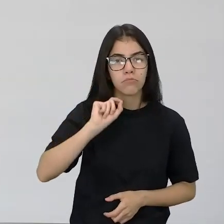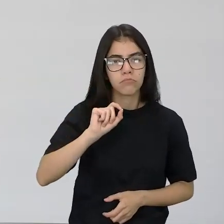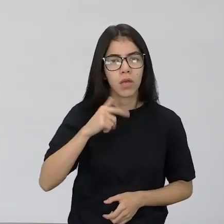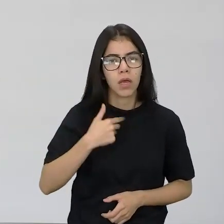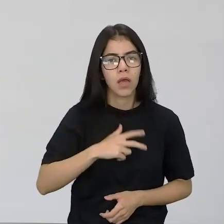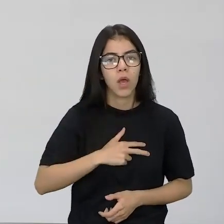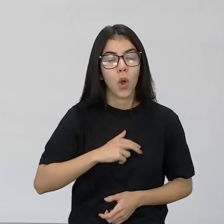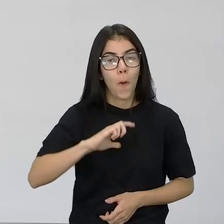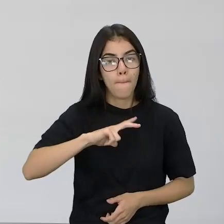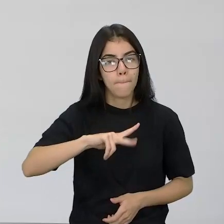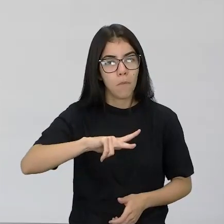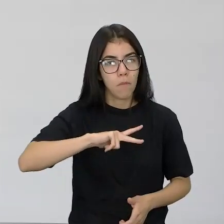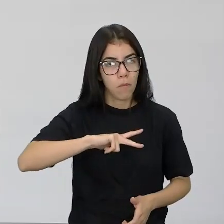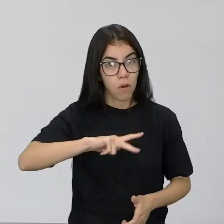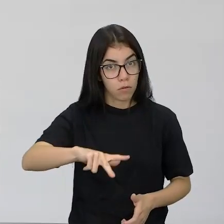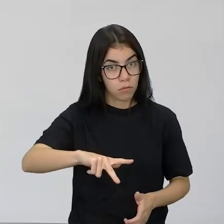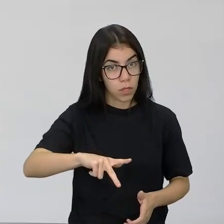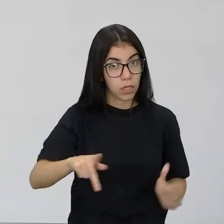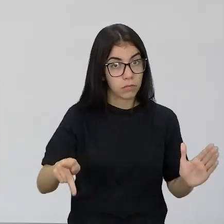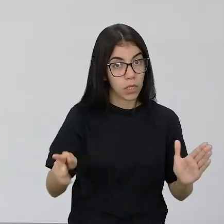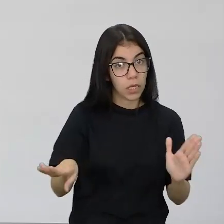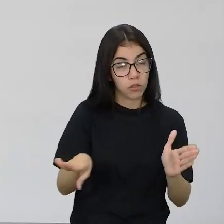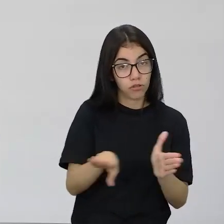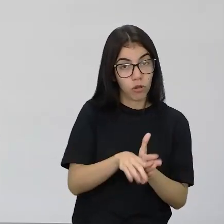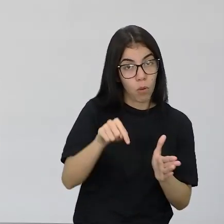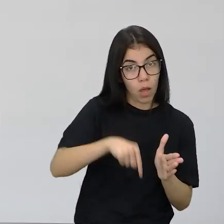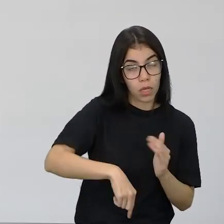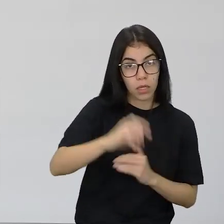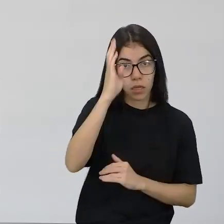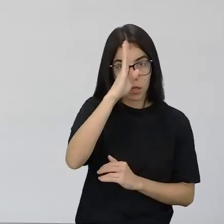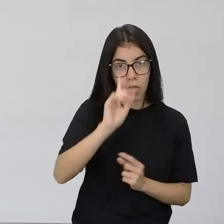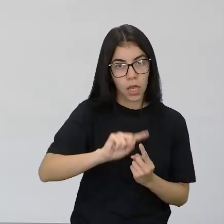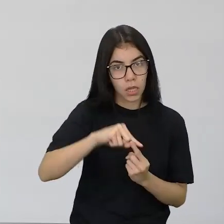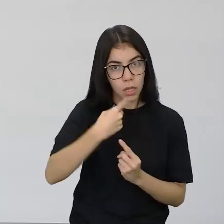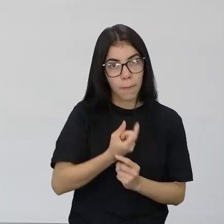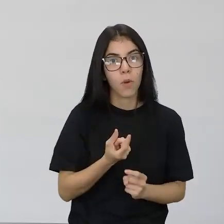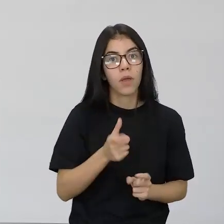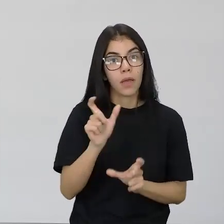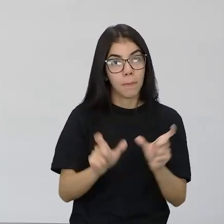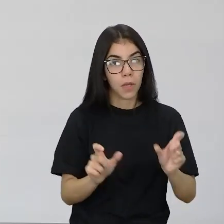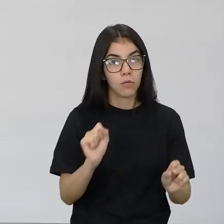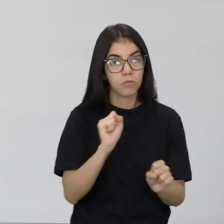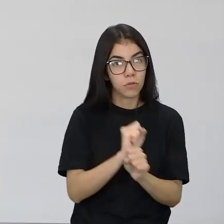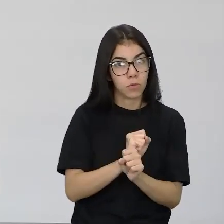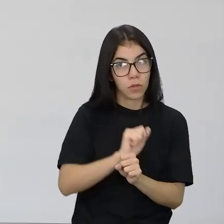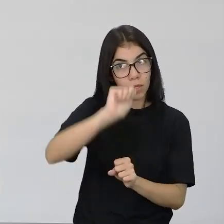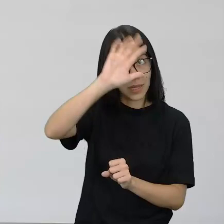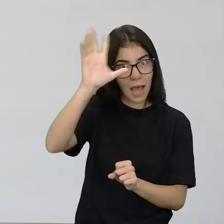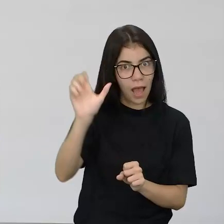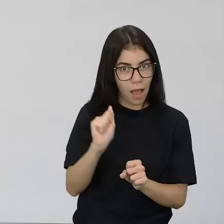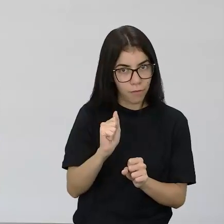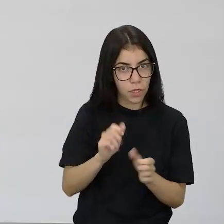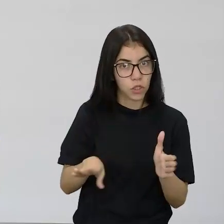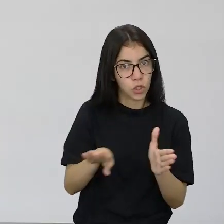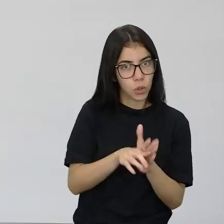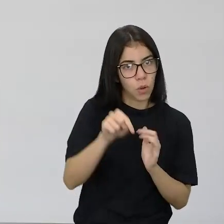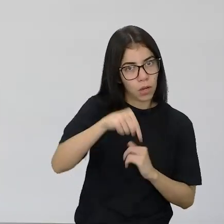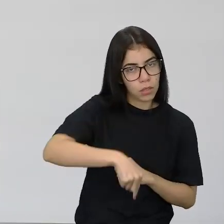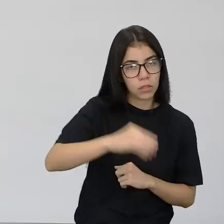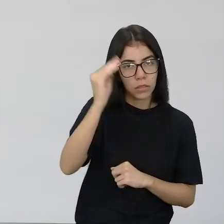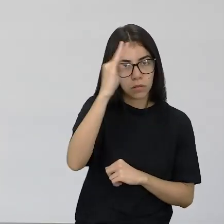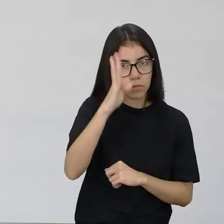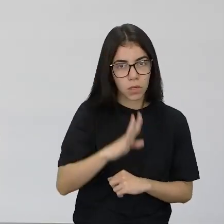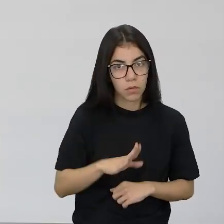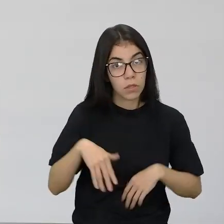dos portugueses aqui no território brasileiro, depois a vinda dos escravizados da África para o Brasil. Então,